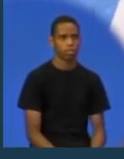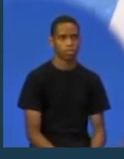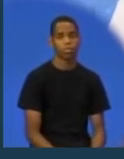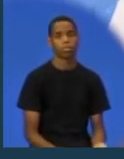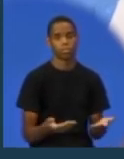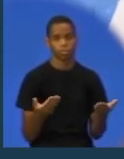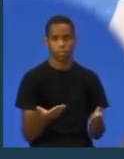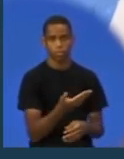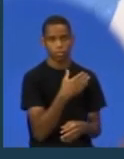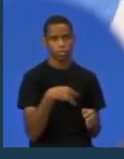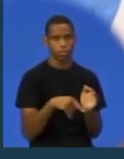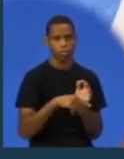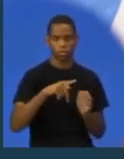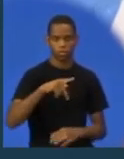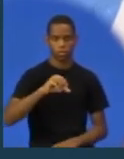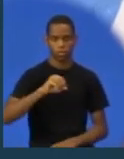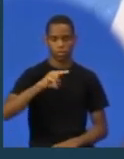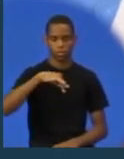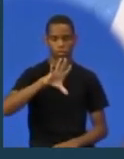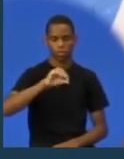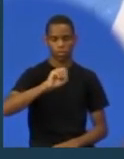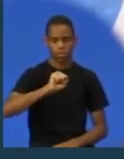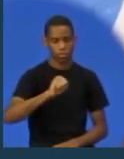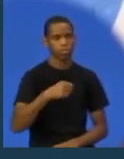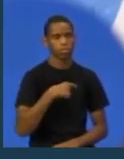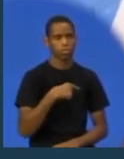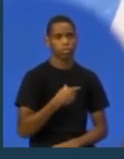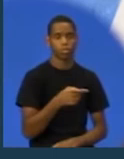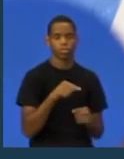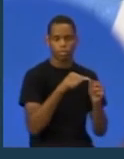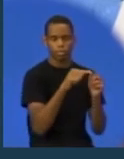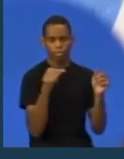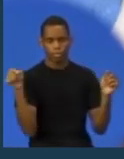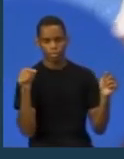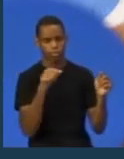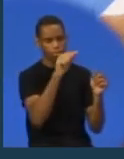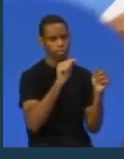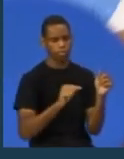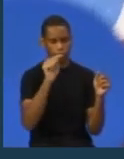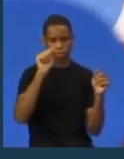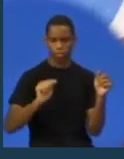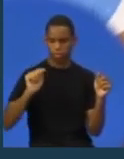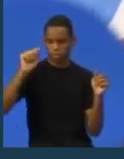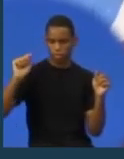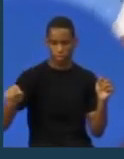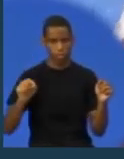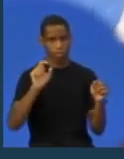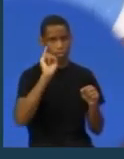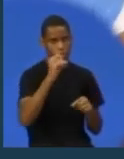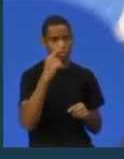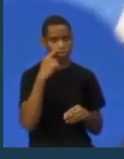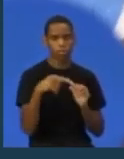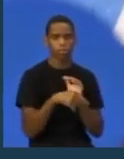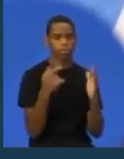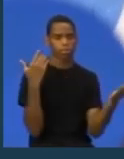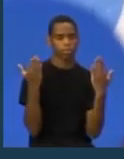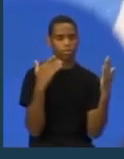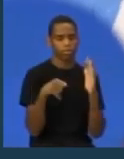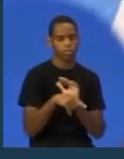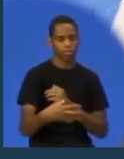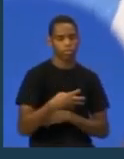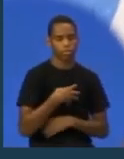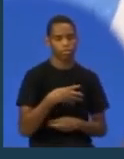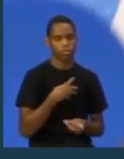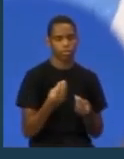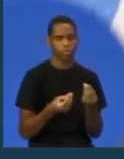O gráfico de pontos, ele é muito utilizado quando você quer analisar, quando você quer comparar o